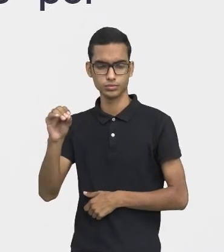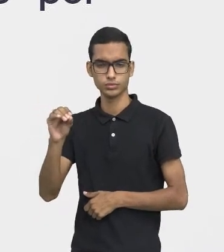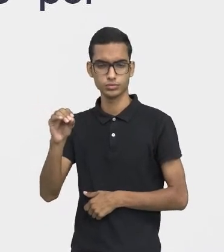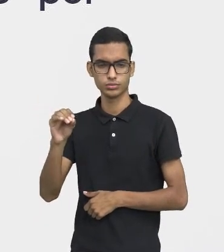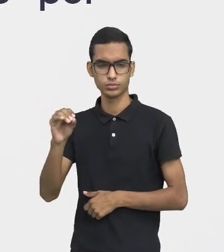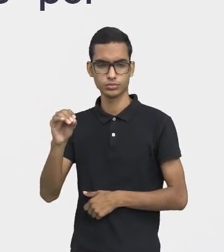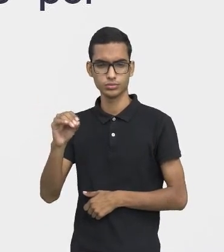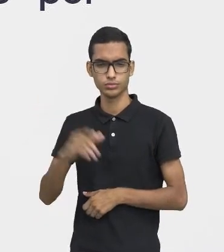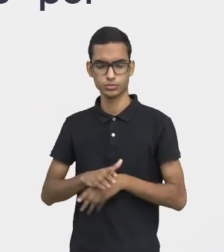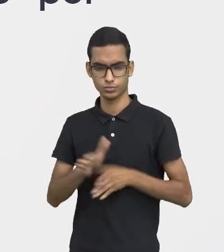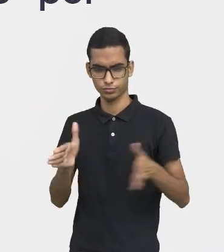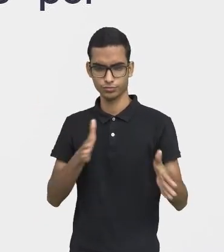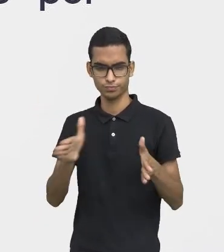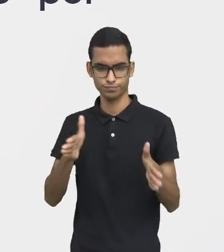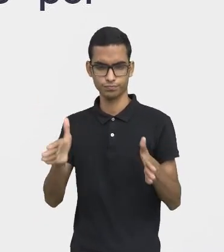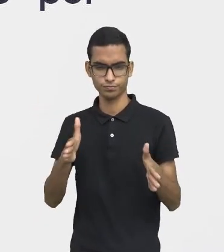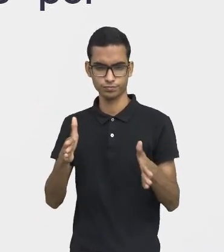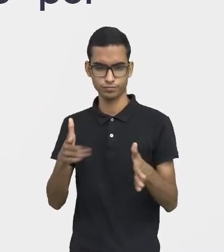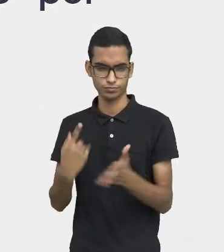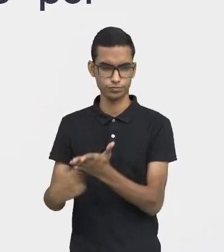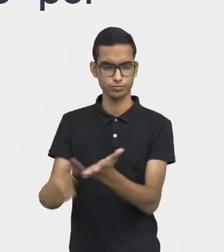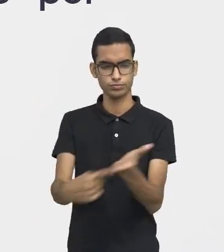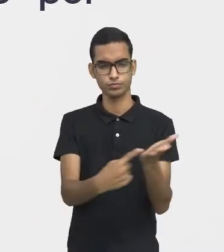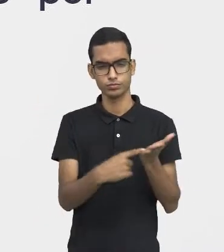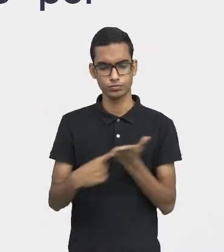típica da época da Convenção